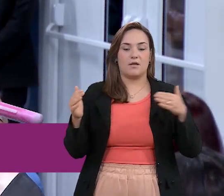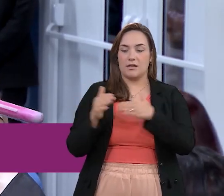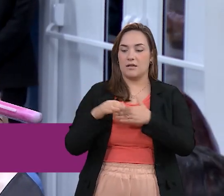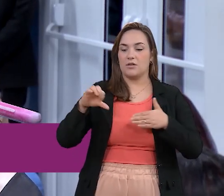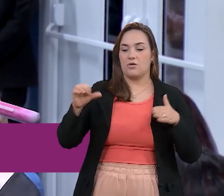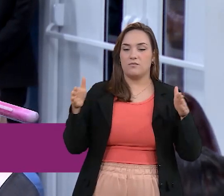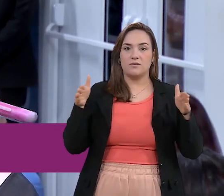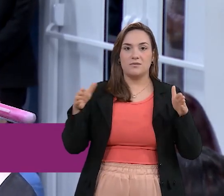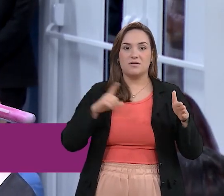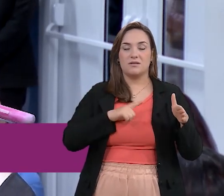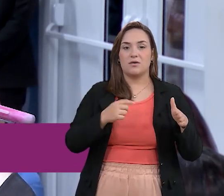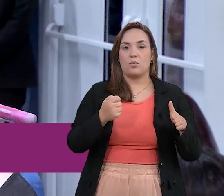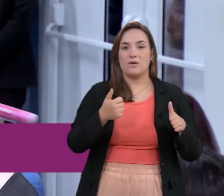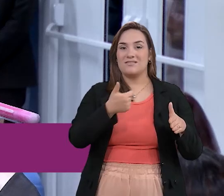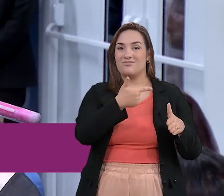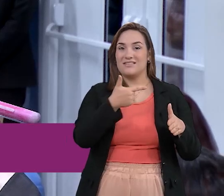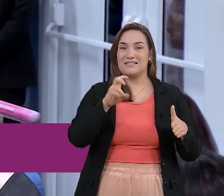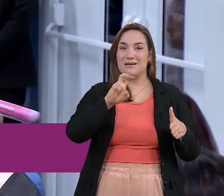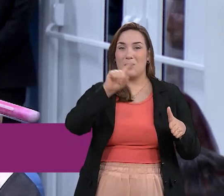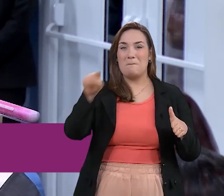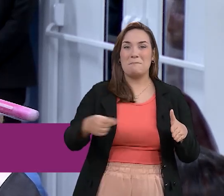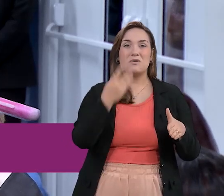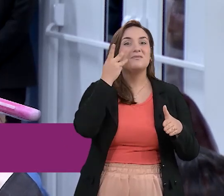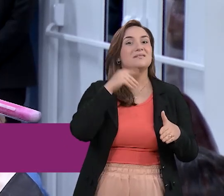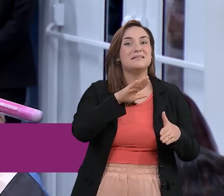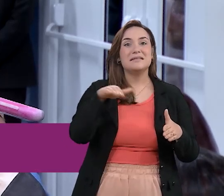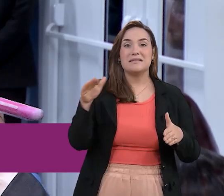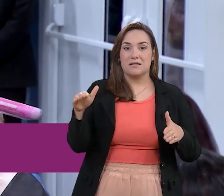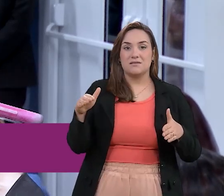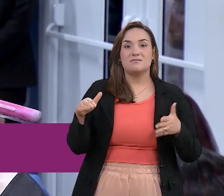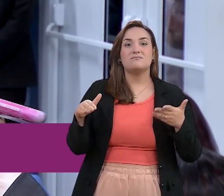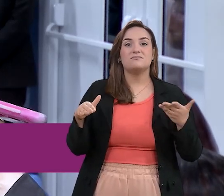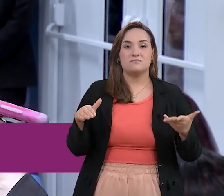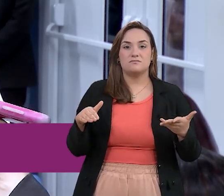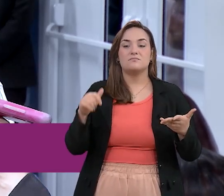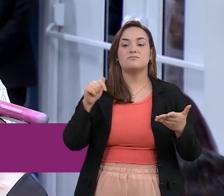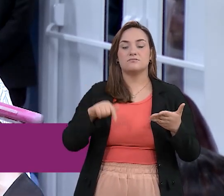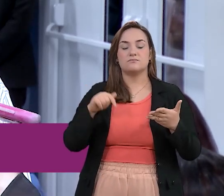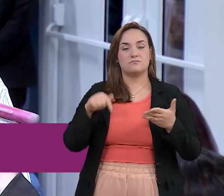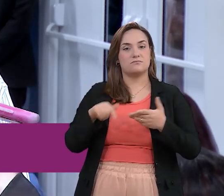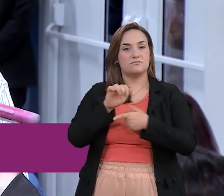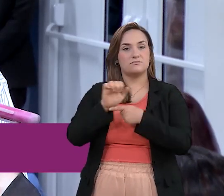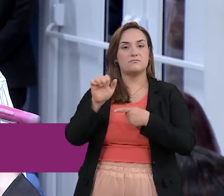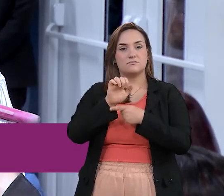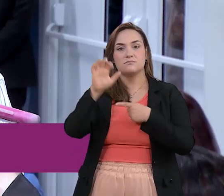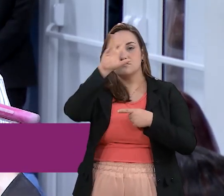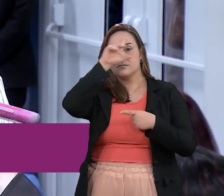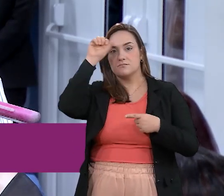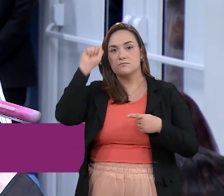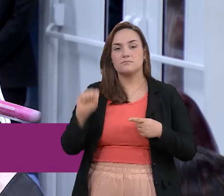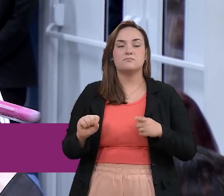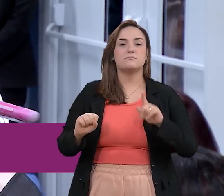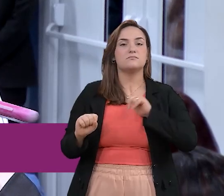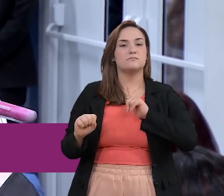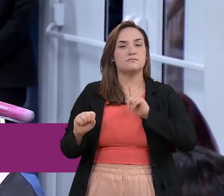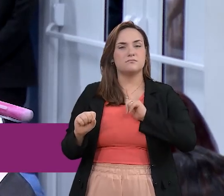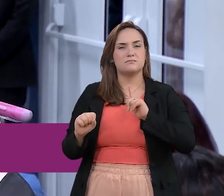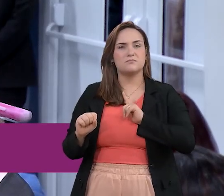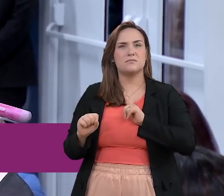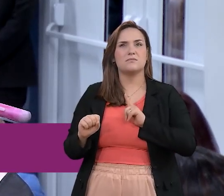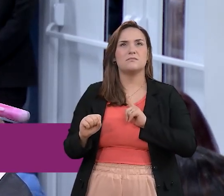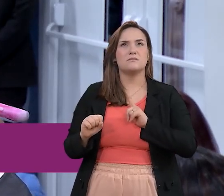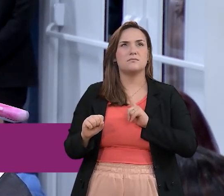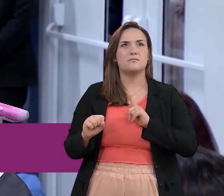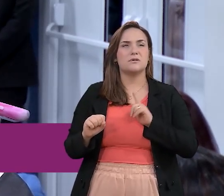9 anos de idade nós chegamos a quase 25.000 crianças nessa condição né no estado aqui do do Mato Grosso do Sul nós temos